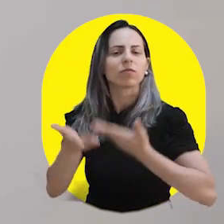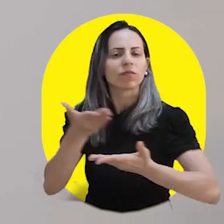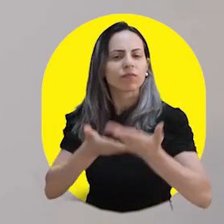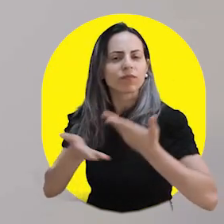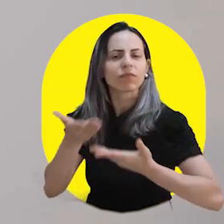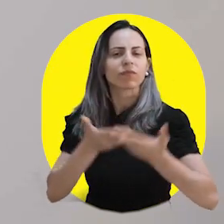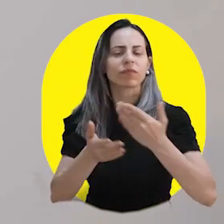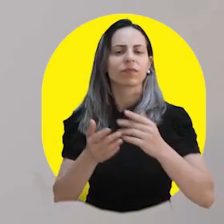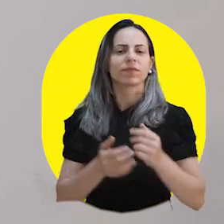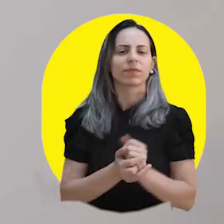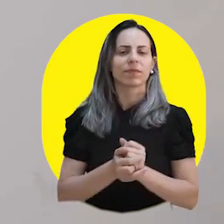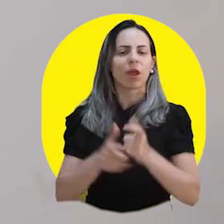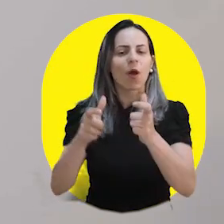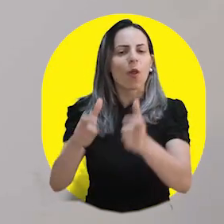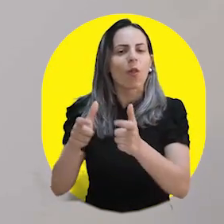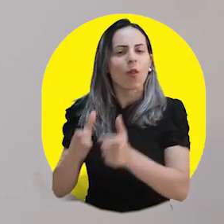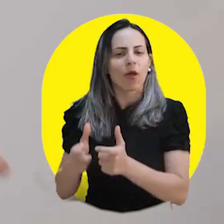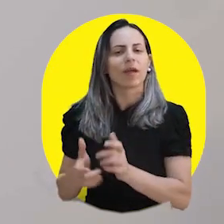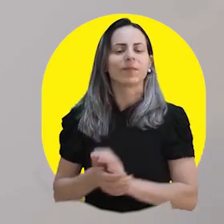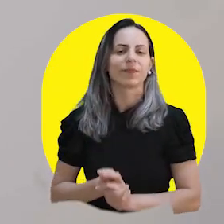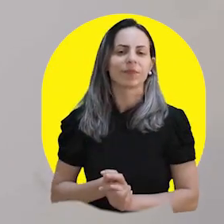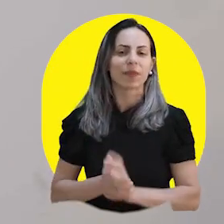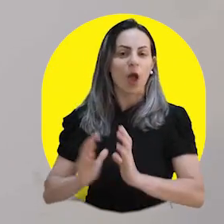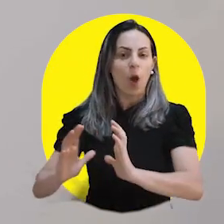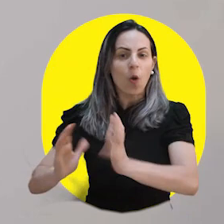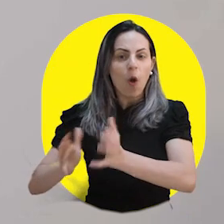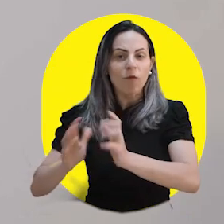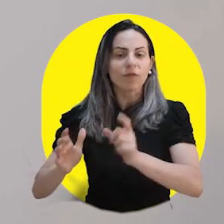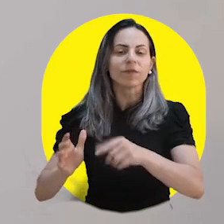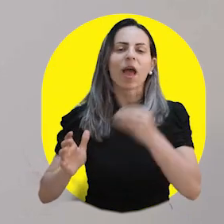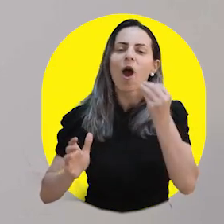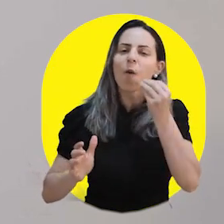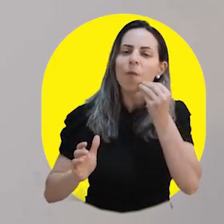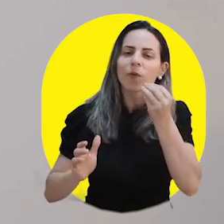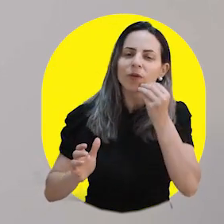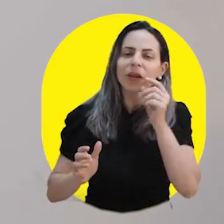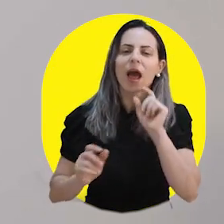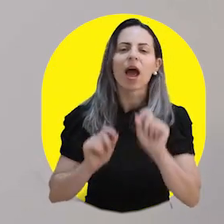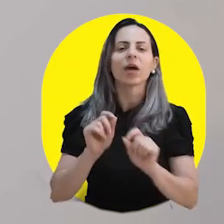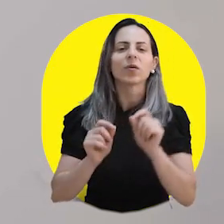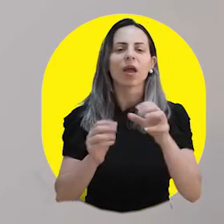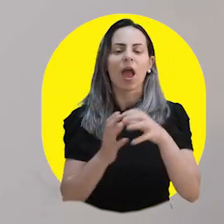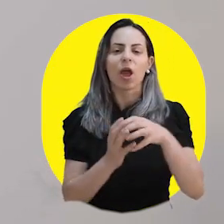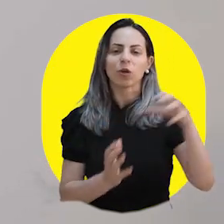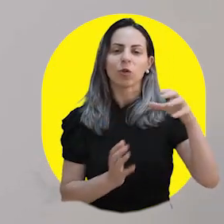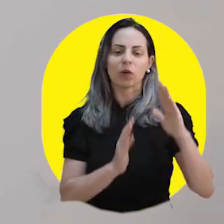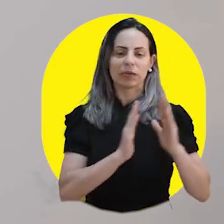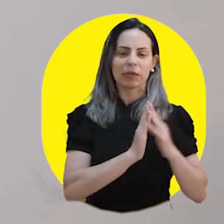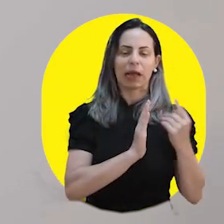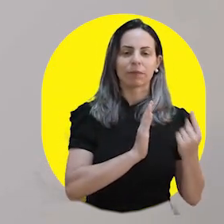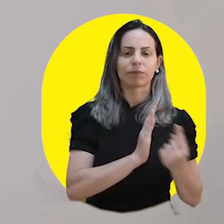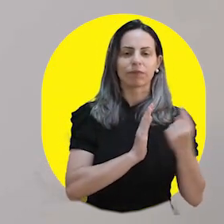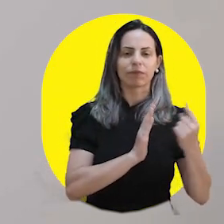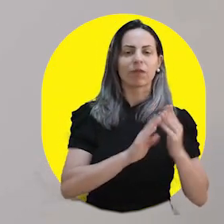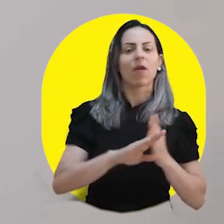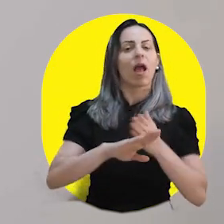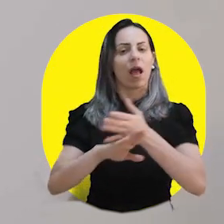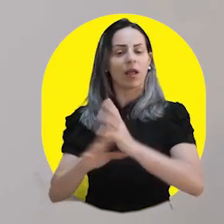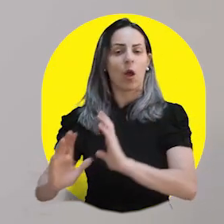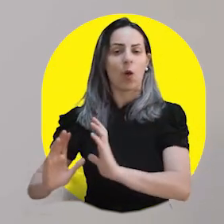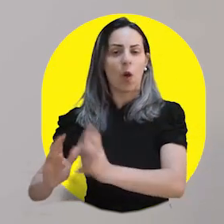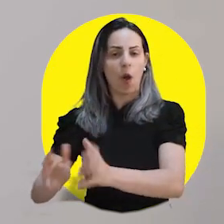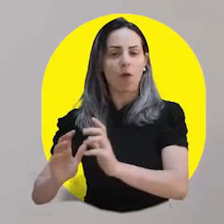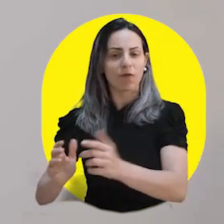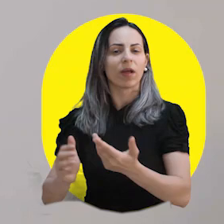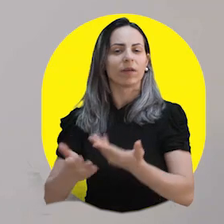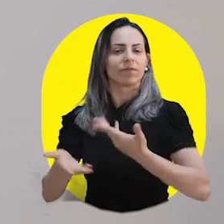seu espaço naquele local. Então, o Conviver foi por dar de tirar o idoso de casa, mas para